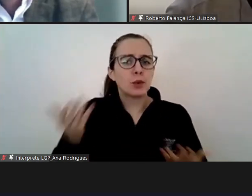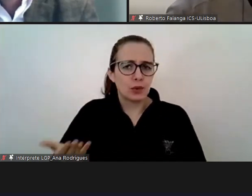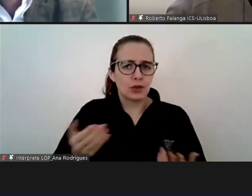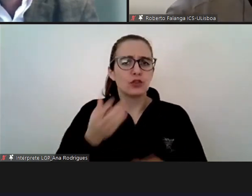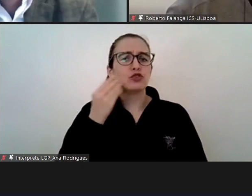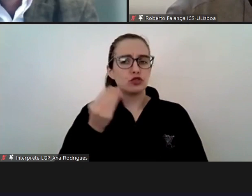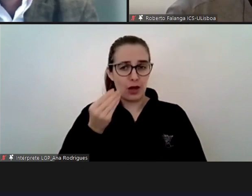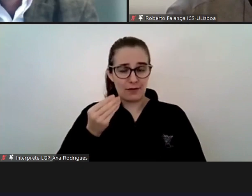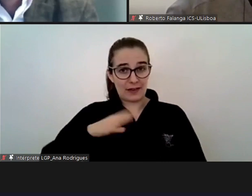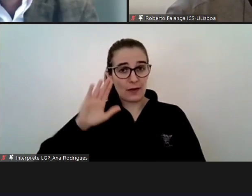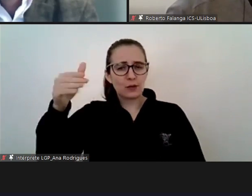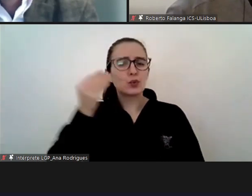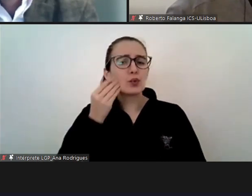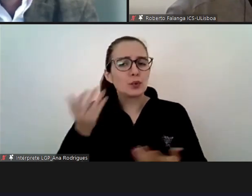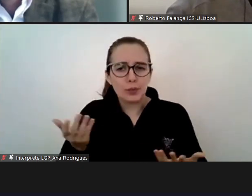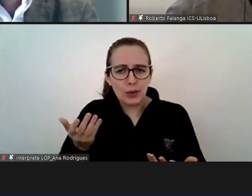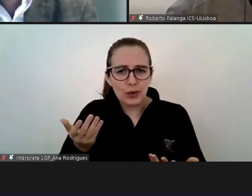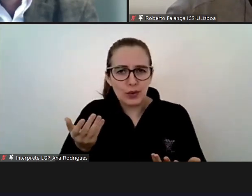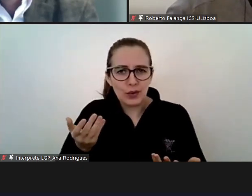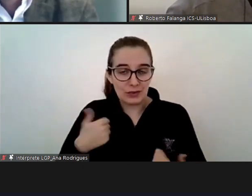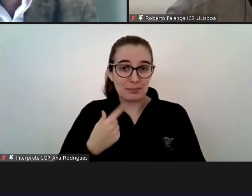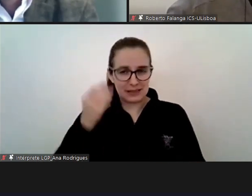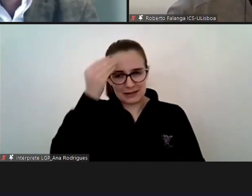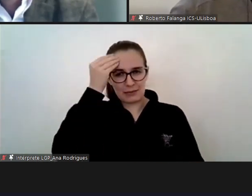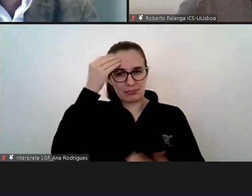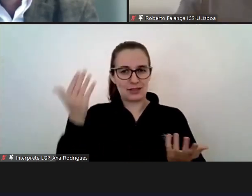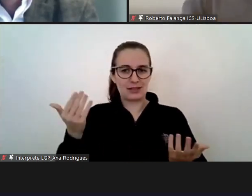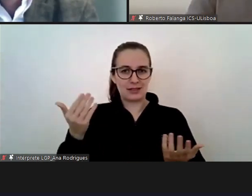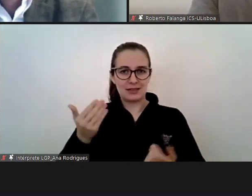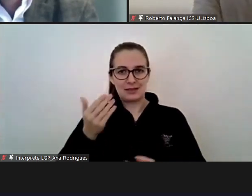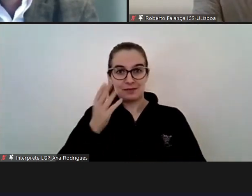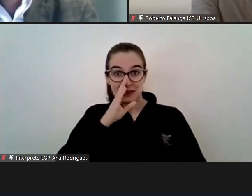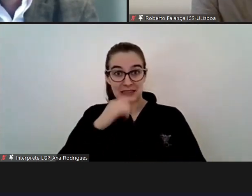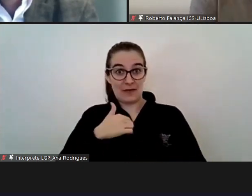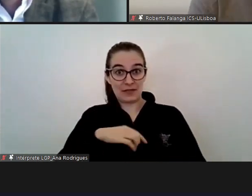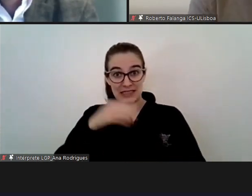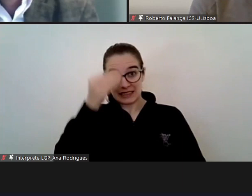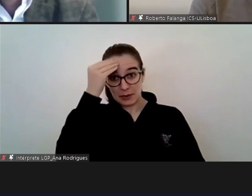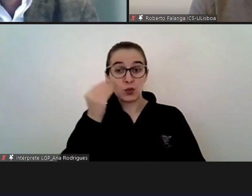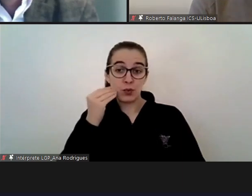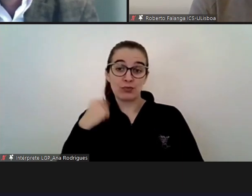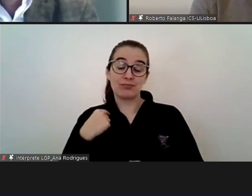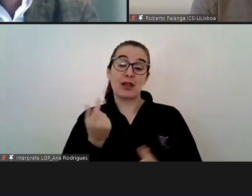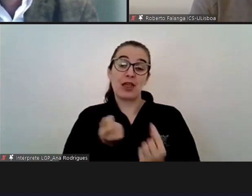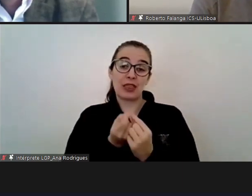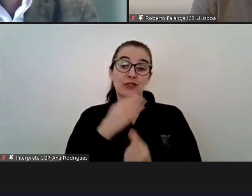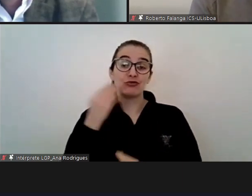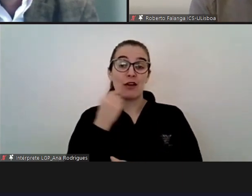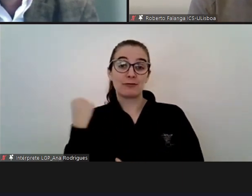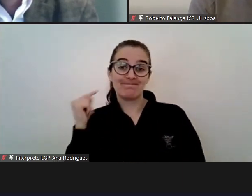querem viver nos próximos anos, não? E temos que ir aos sítios onde os jovens estão neste momento a